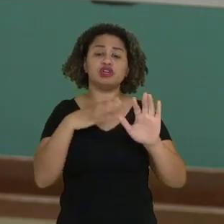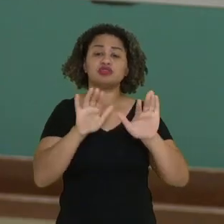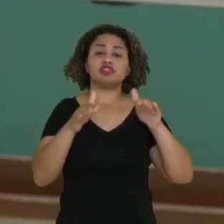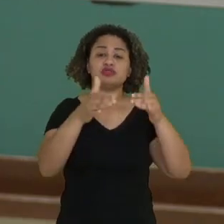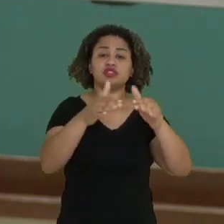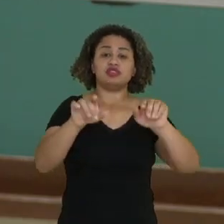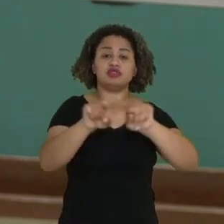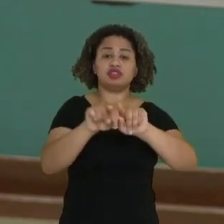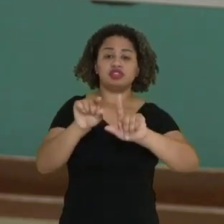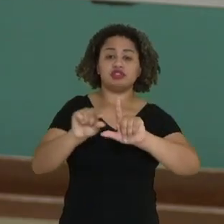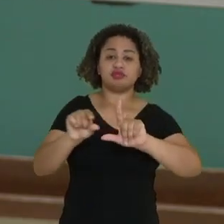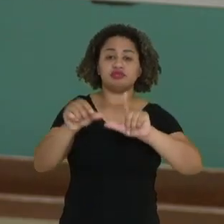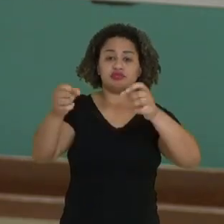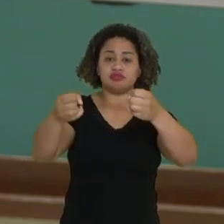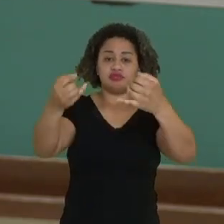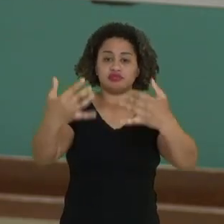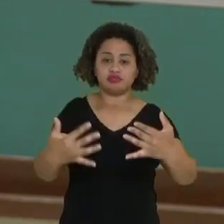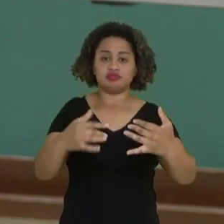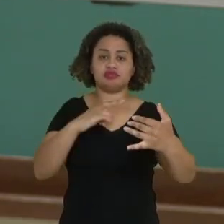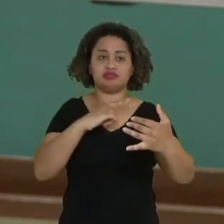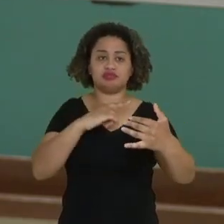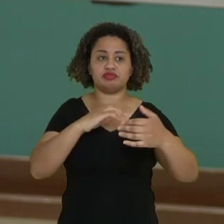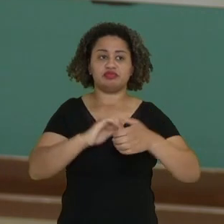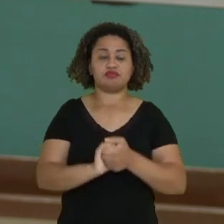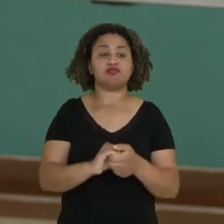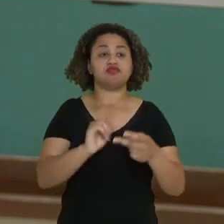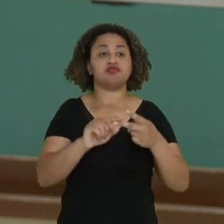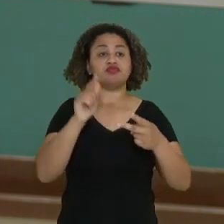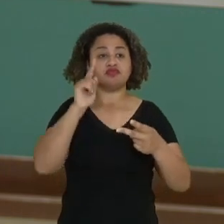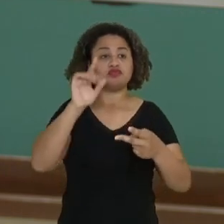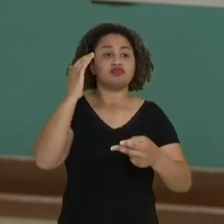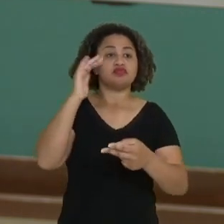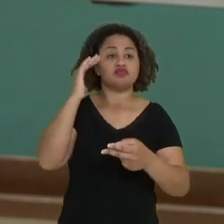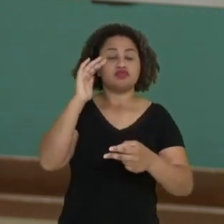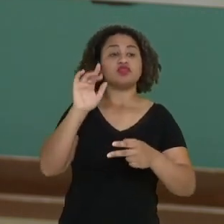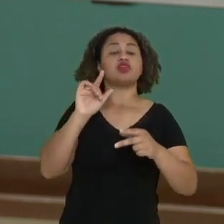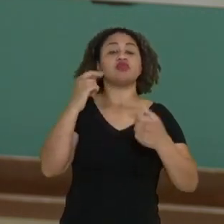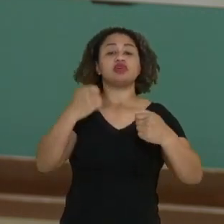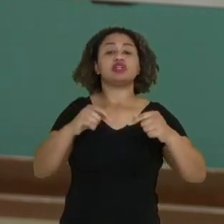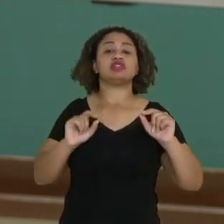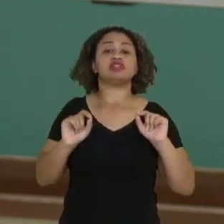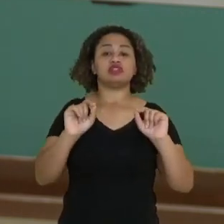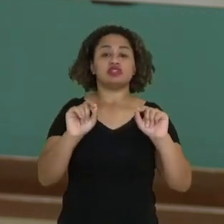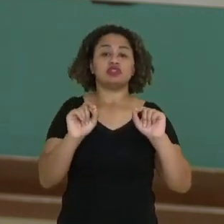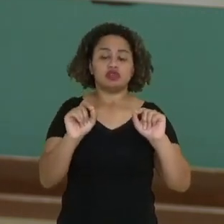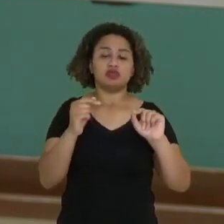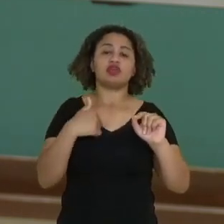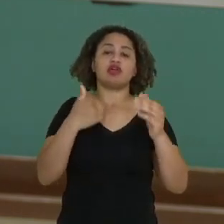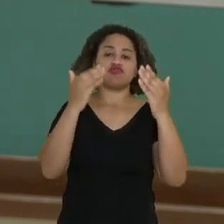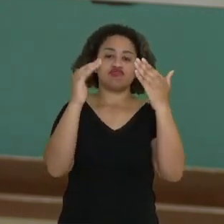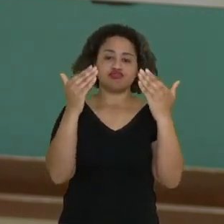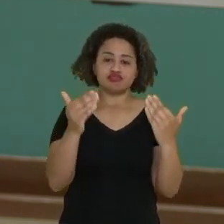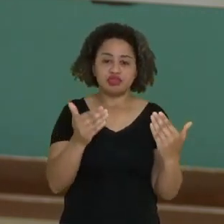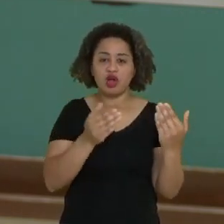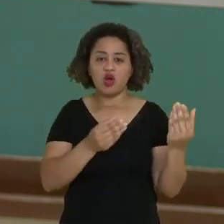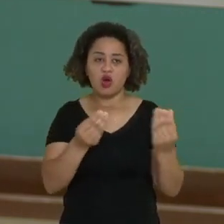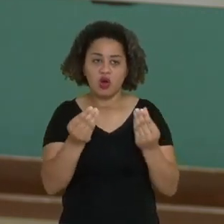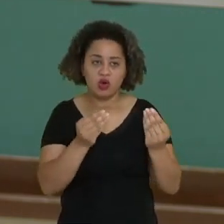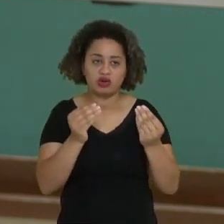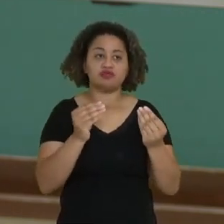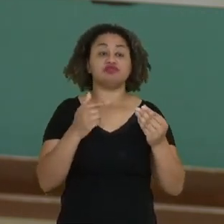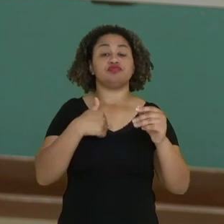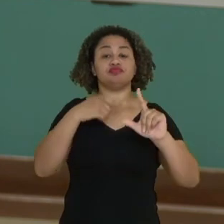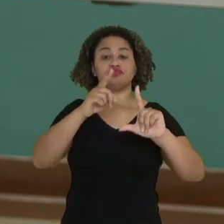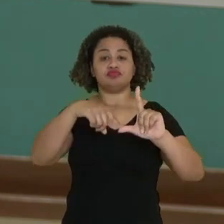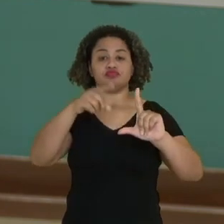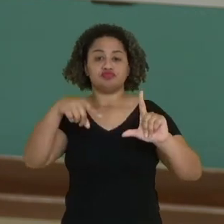legendas explicativas. Para interpretar, nós precisamos o quê? Fazer análises. E os